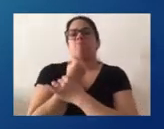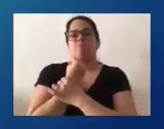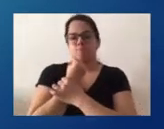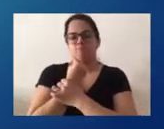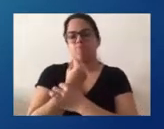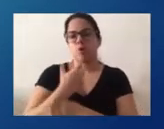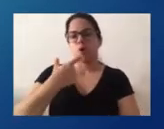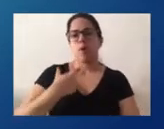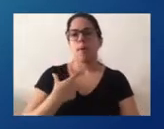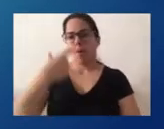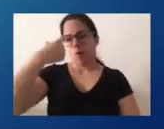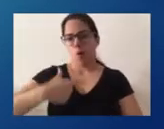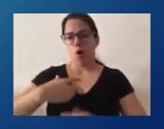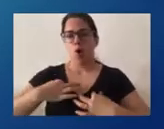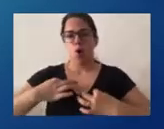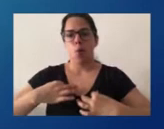Totalmente protegido.